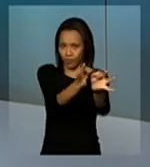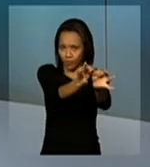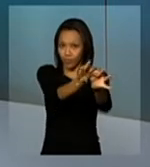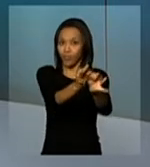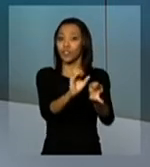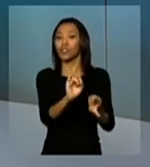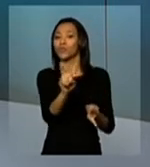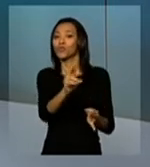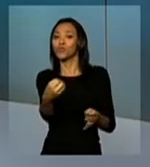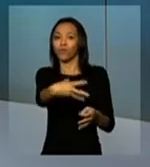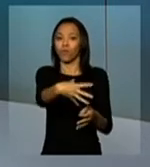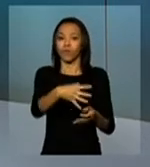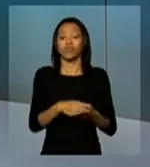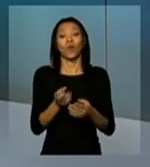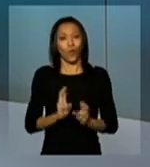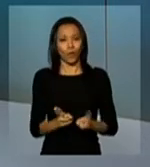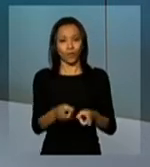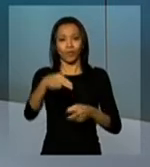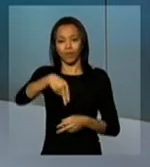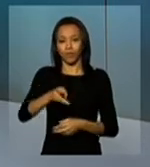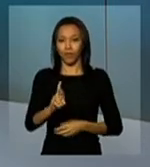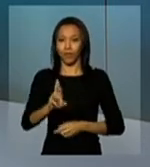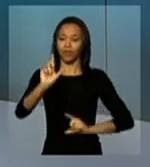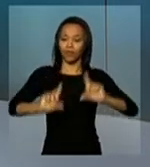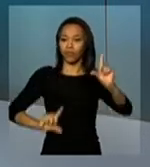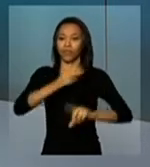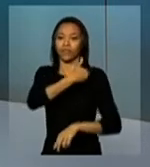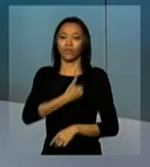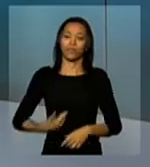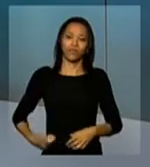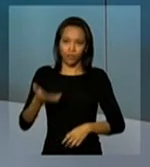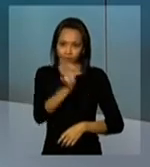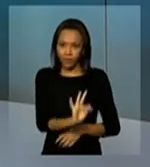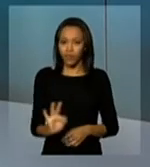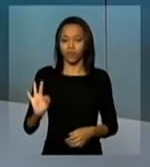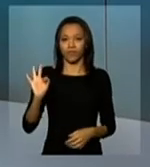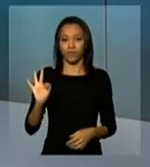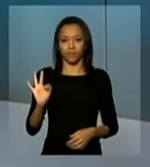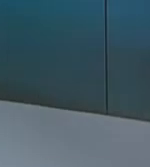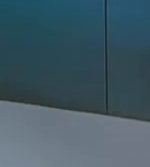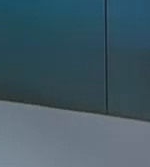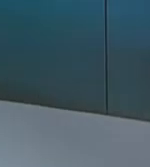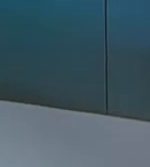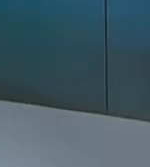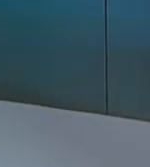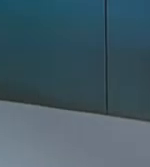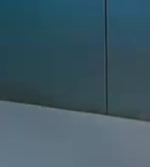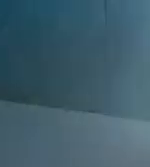tecnologia e inovação. Continue com a gente aqui na NBR, a TV do Governo Federal.